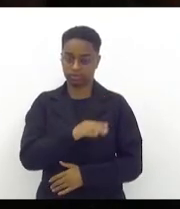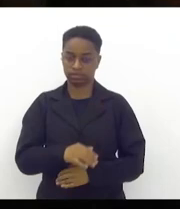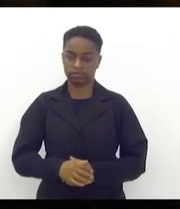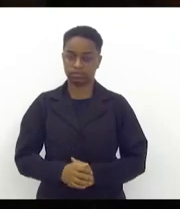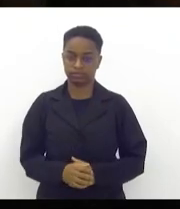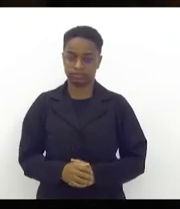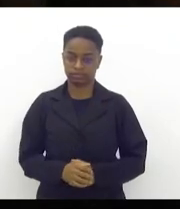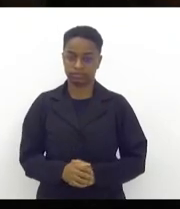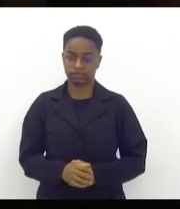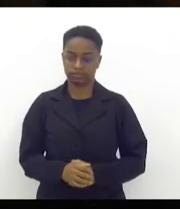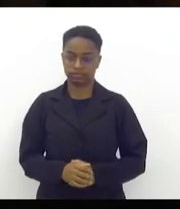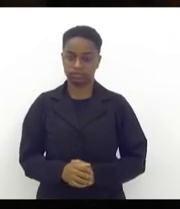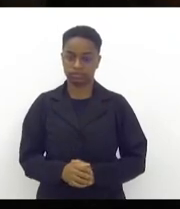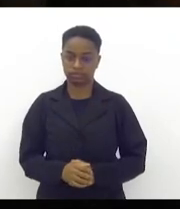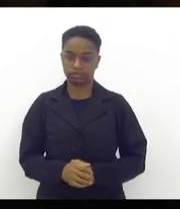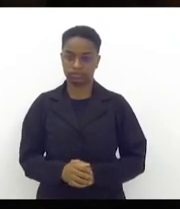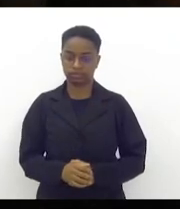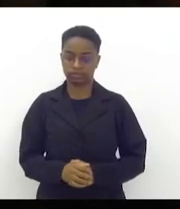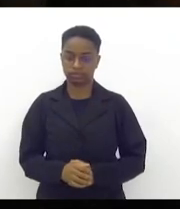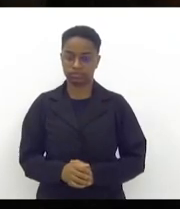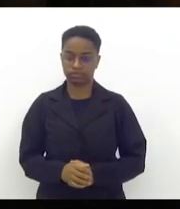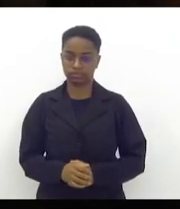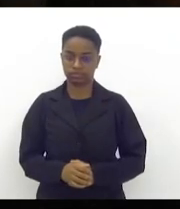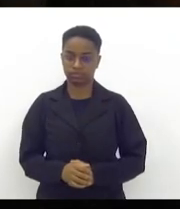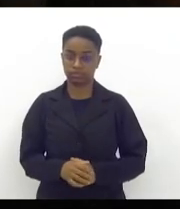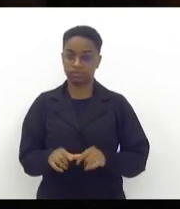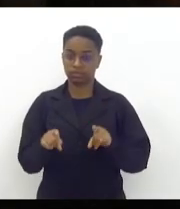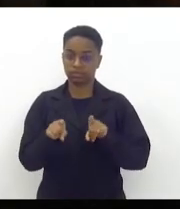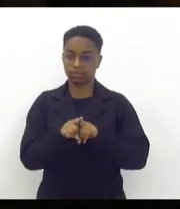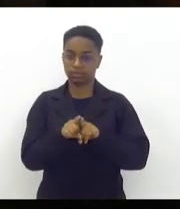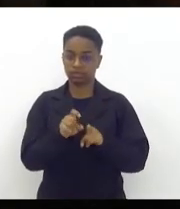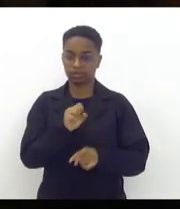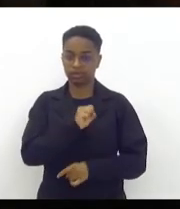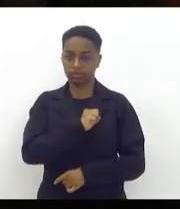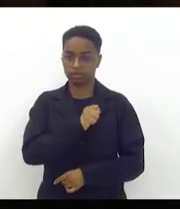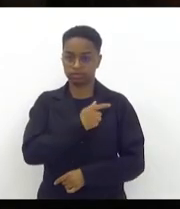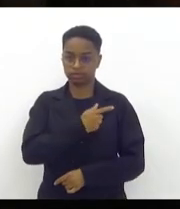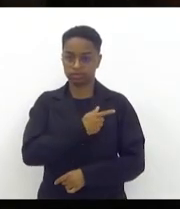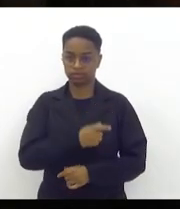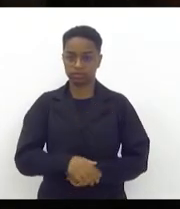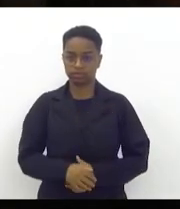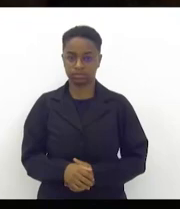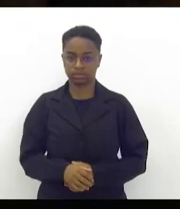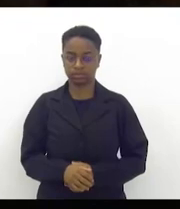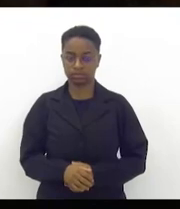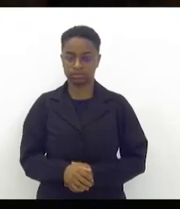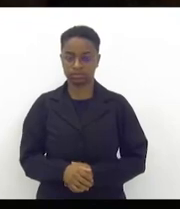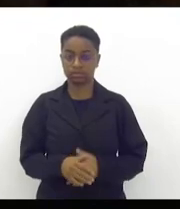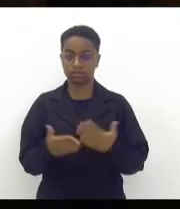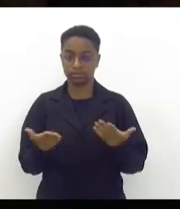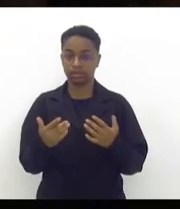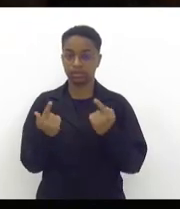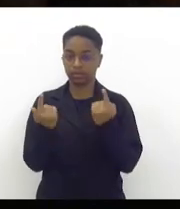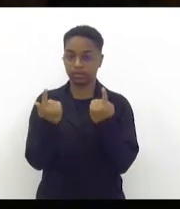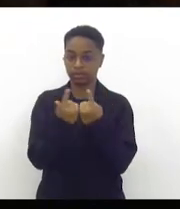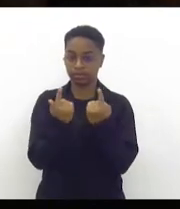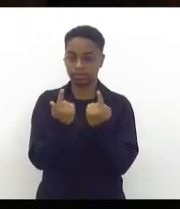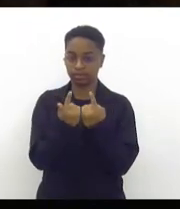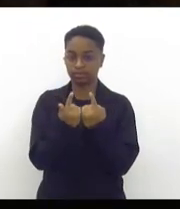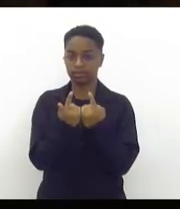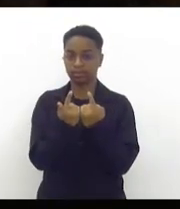Fluminense, incluindo São Gonçalo. Então está lá, Magé, Nova